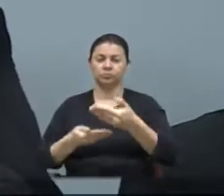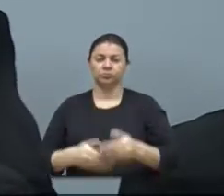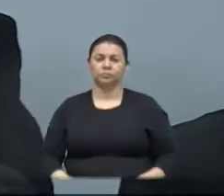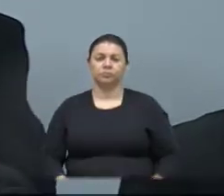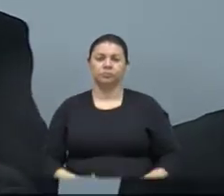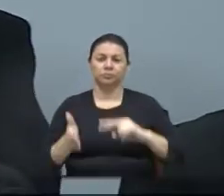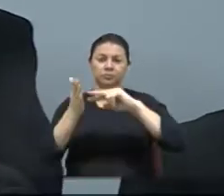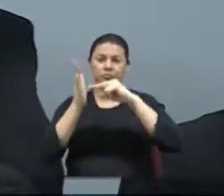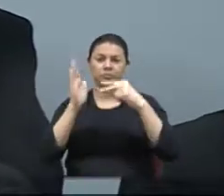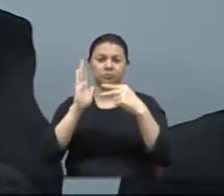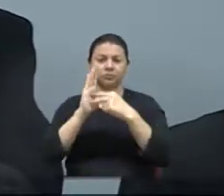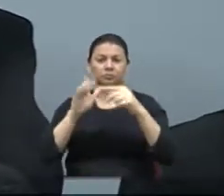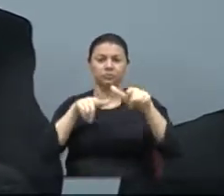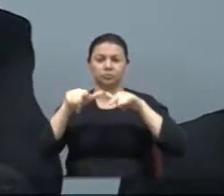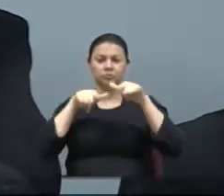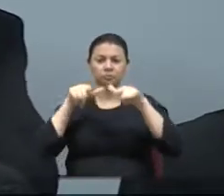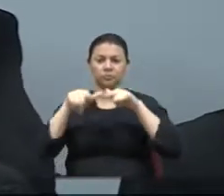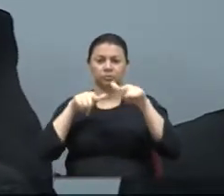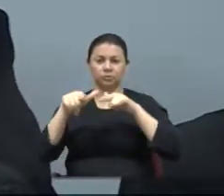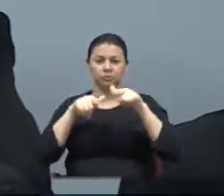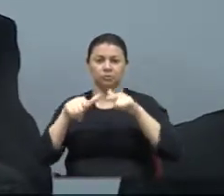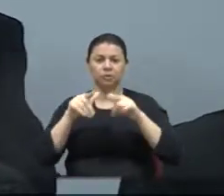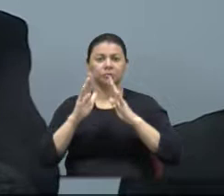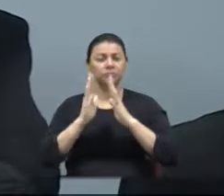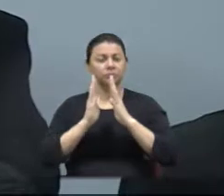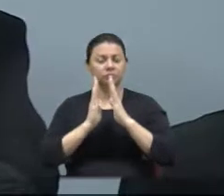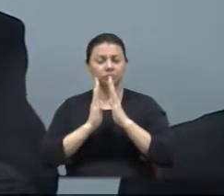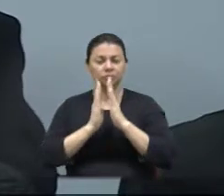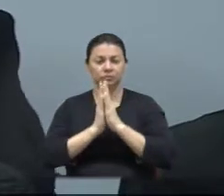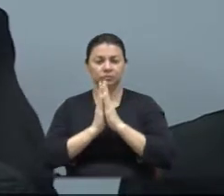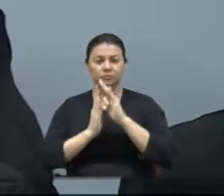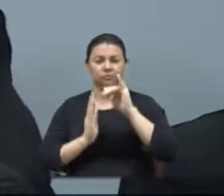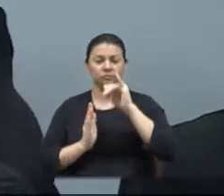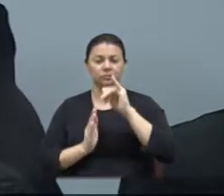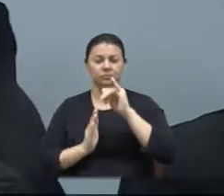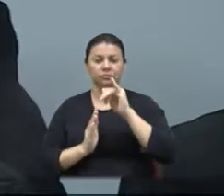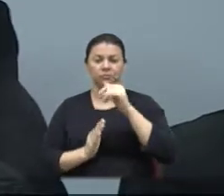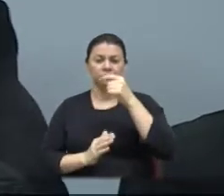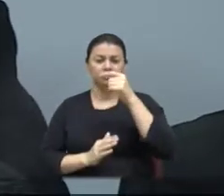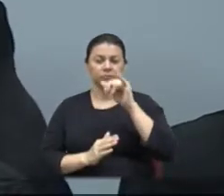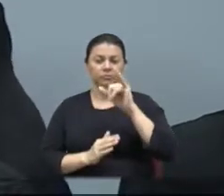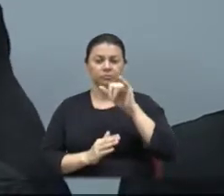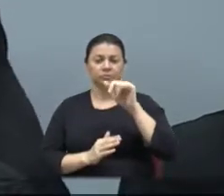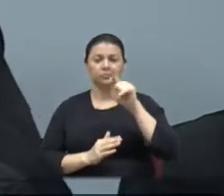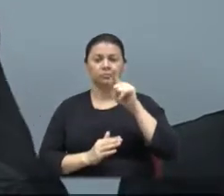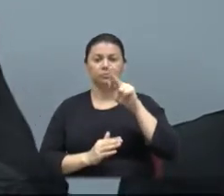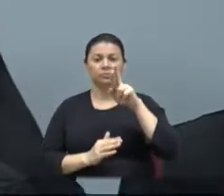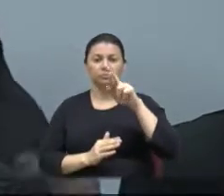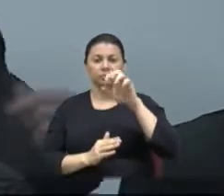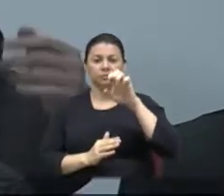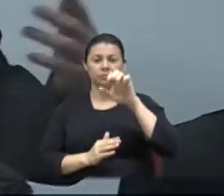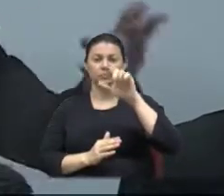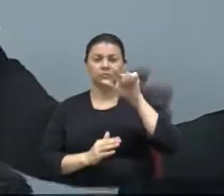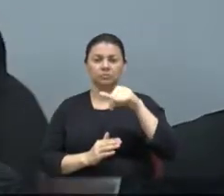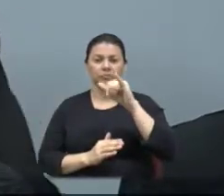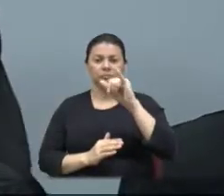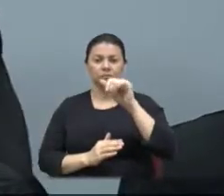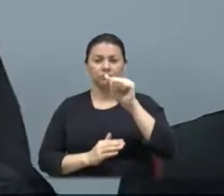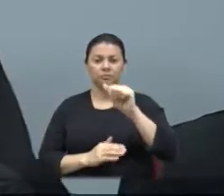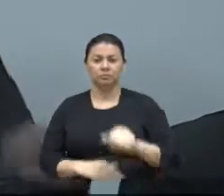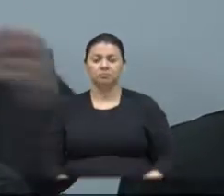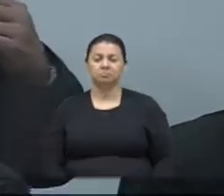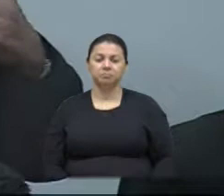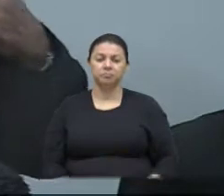tem feito um trabalho de ajuda ao próximo de buscar as